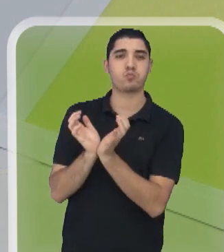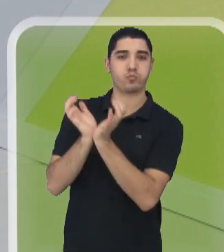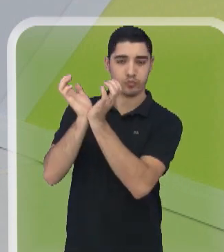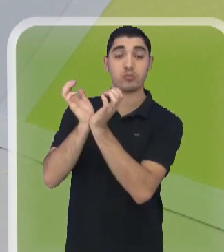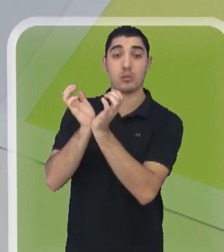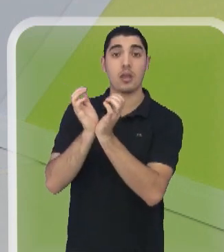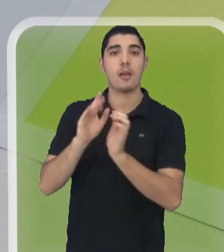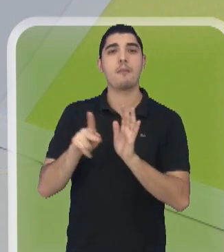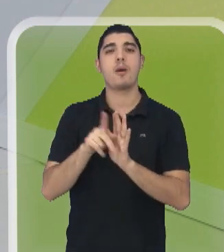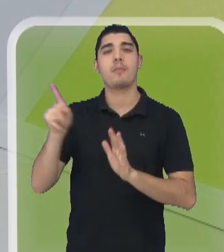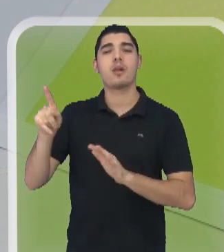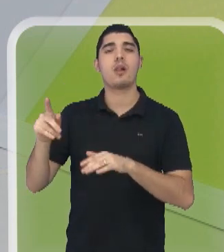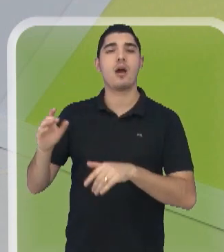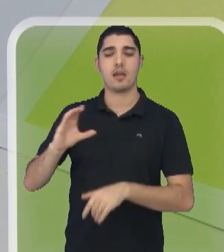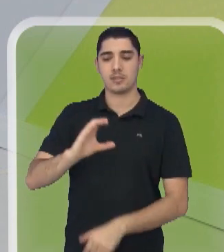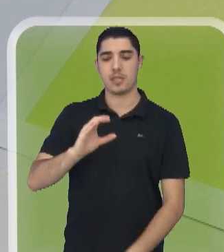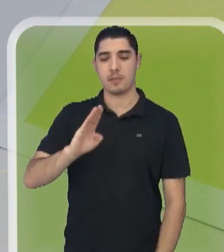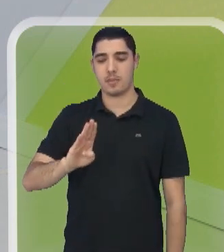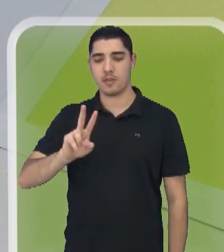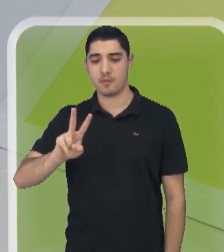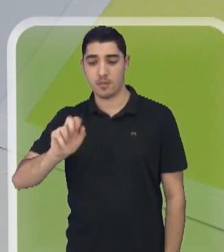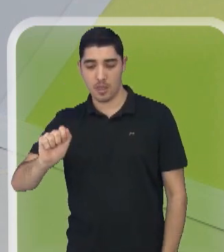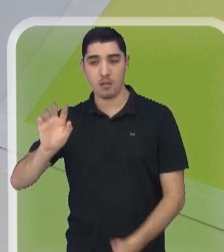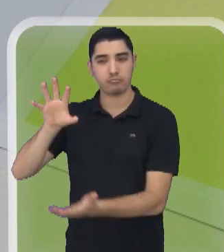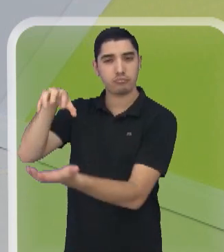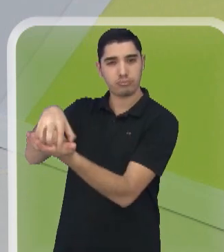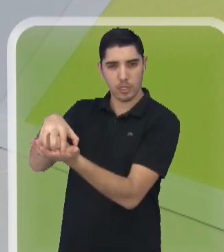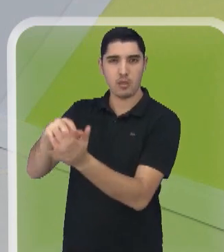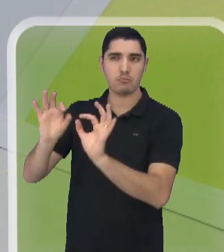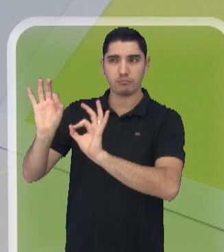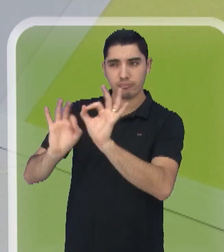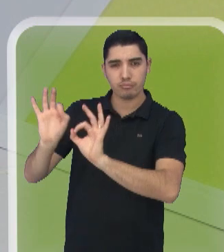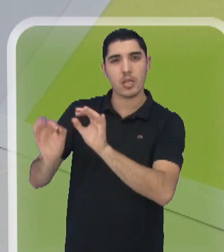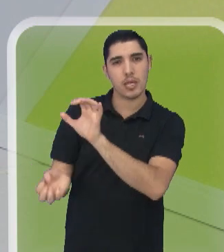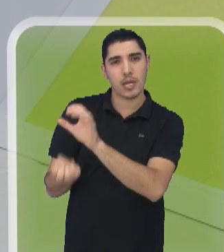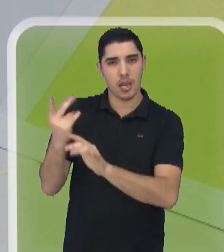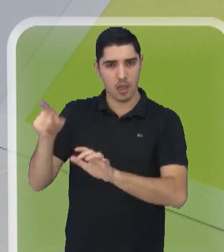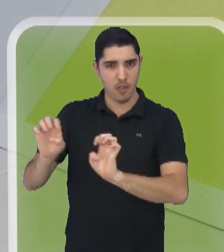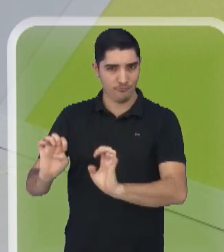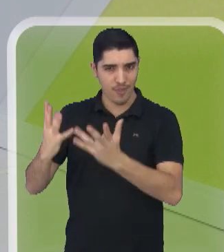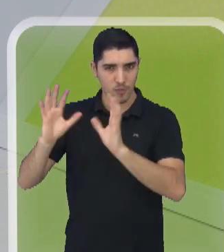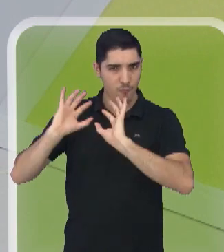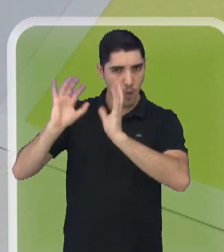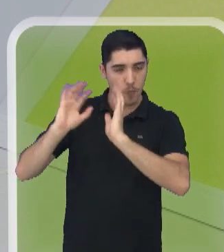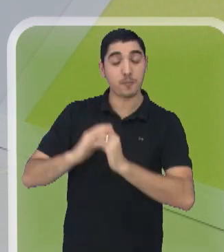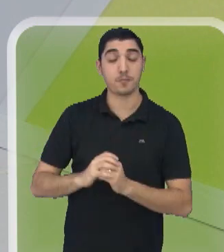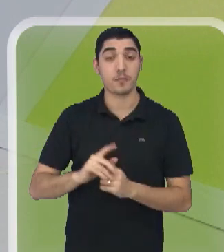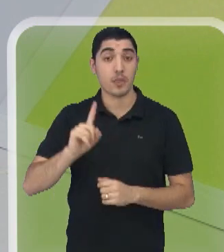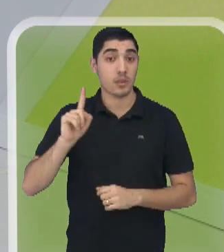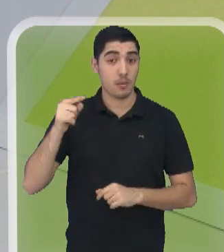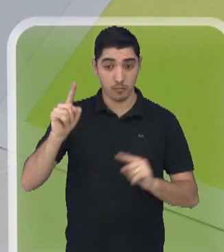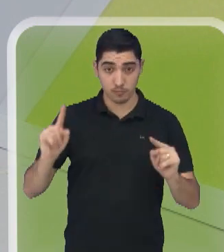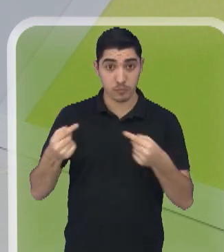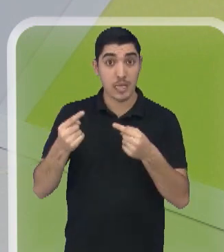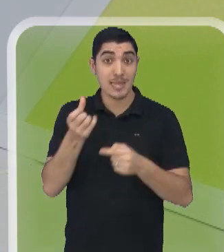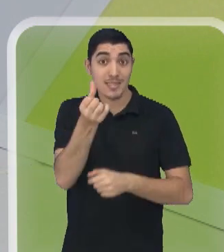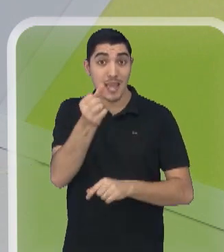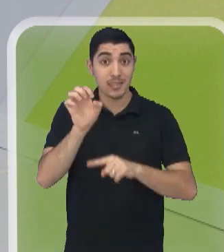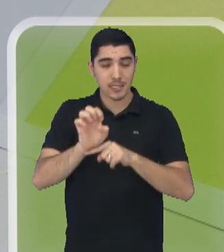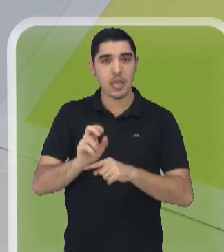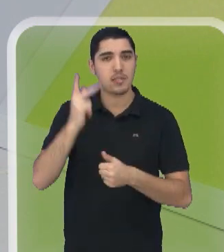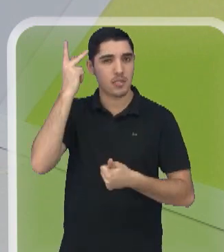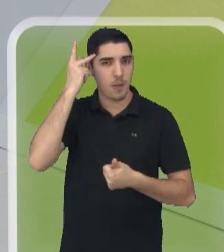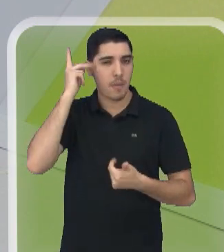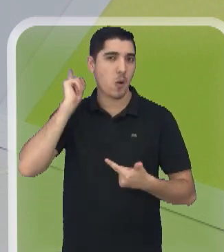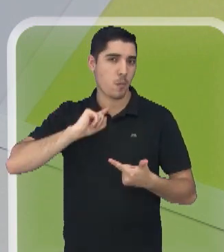pela CBVA, Confederação Brasileira de Voleibol Adaptado. A final nacional teve a participação de 6 estados, São Paulo,